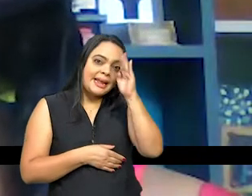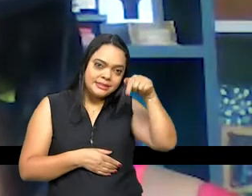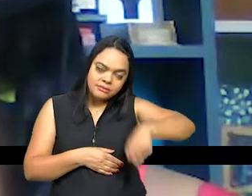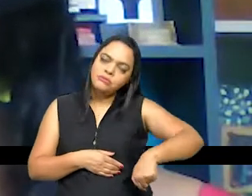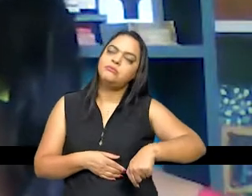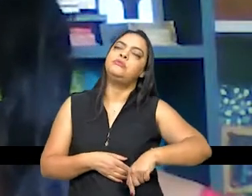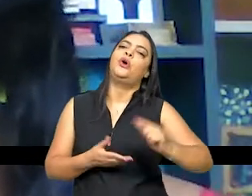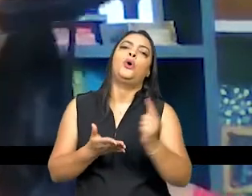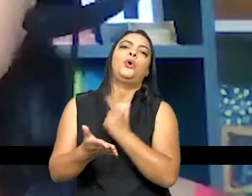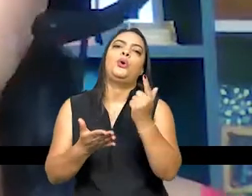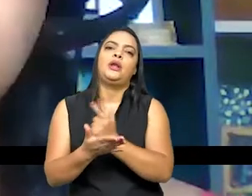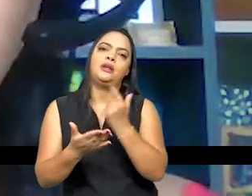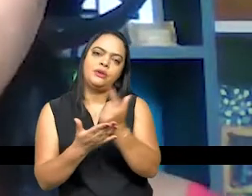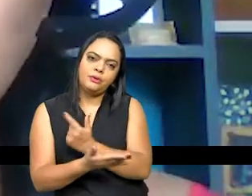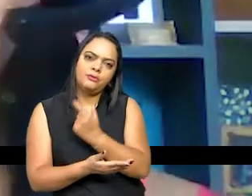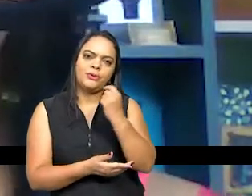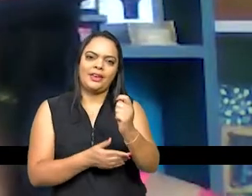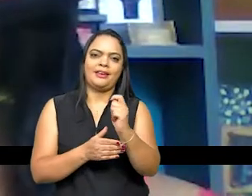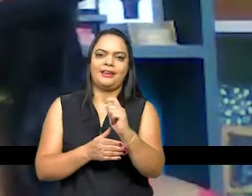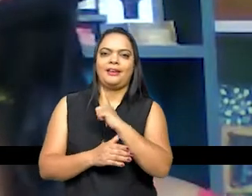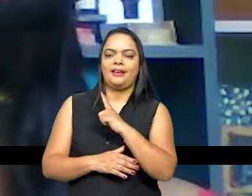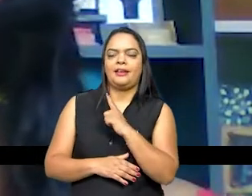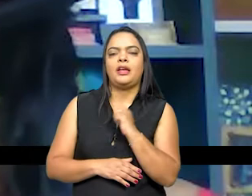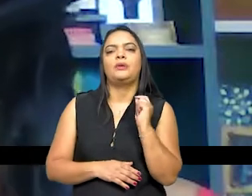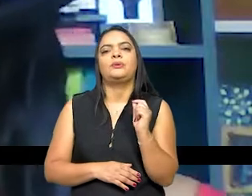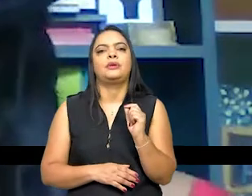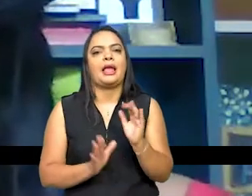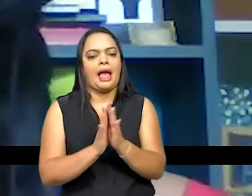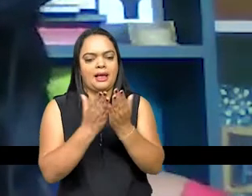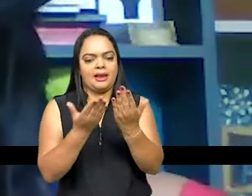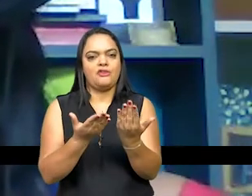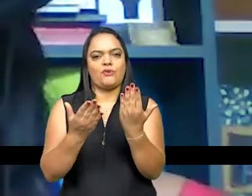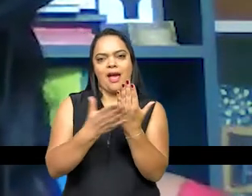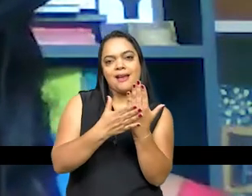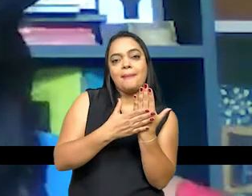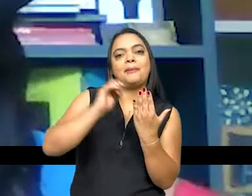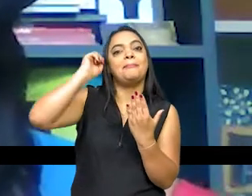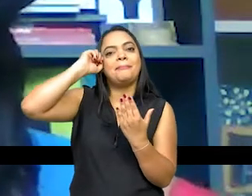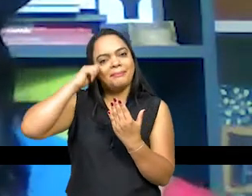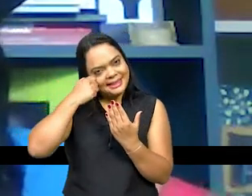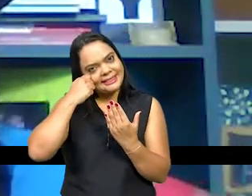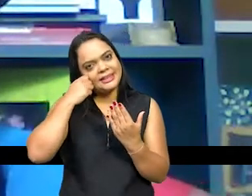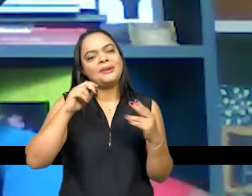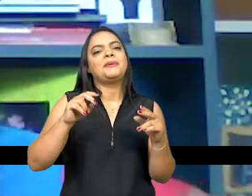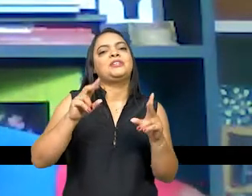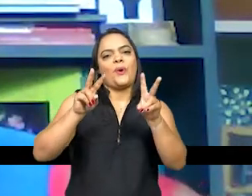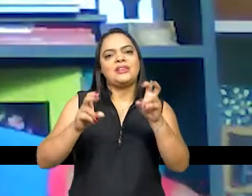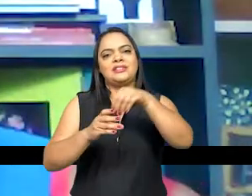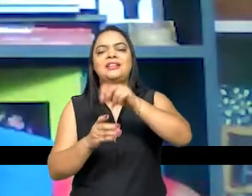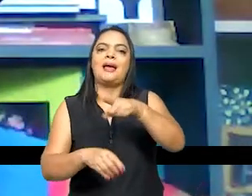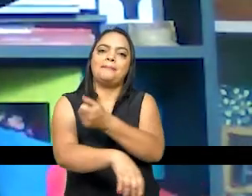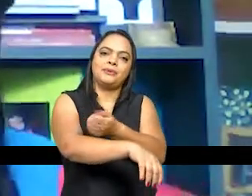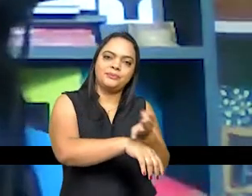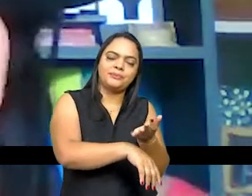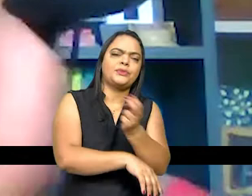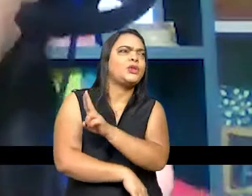organizou, daquela capa preta maravilhosa, né, da branquitude. Eu sempre sei o nome dele, aí quando eu vou falar eu